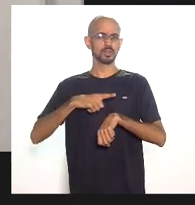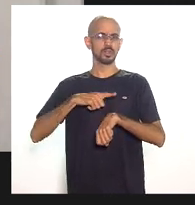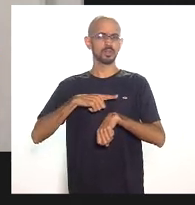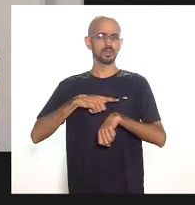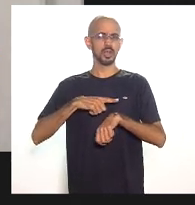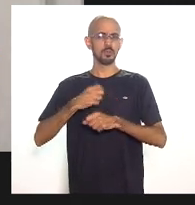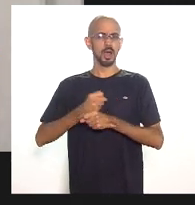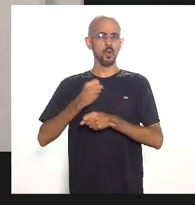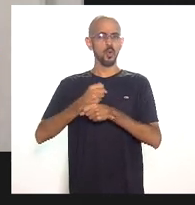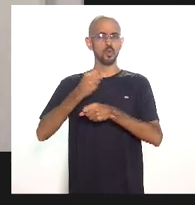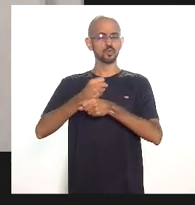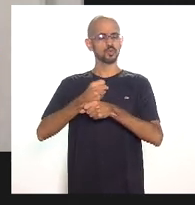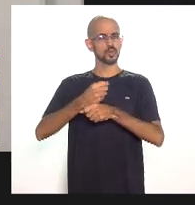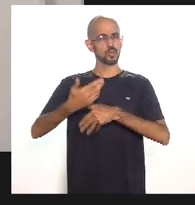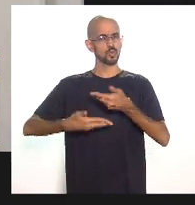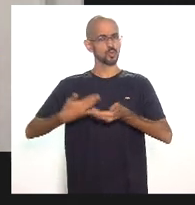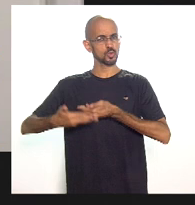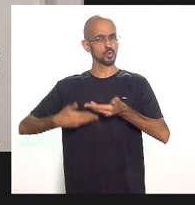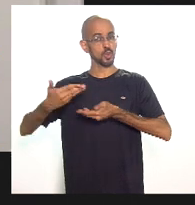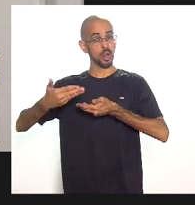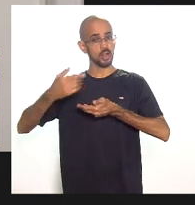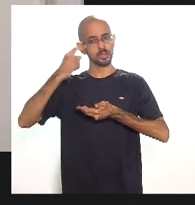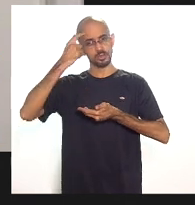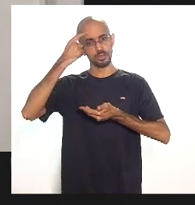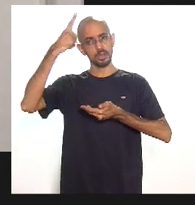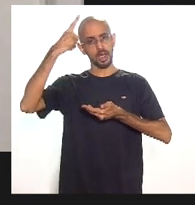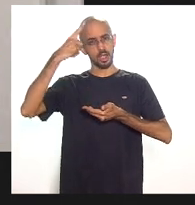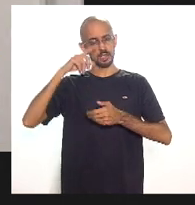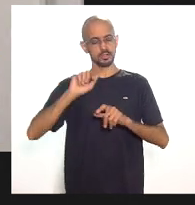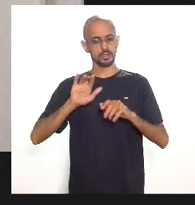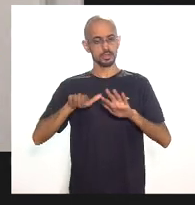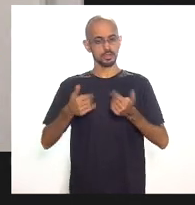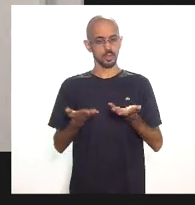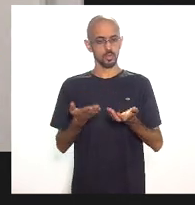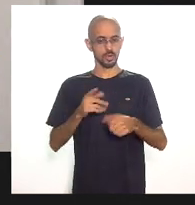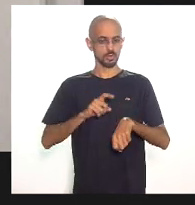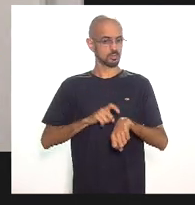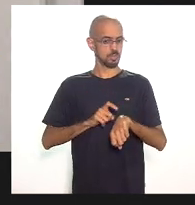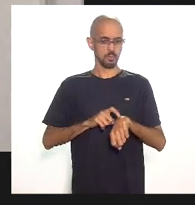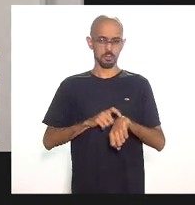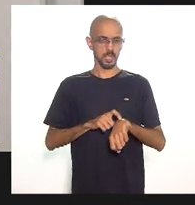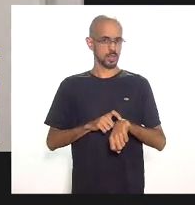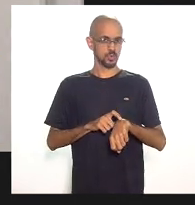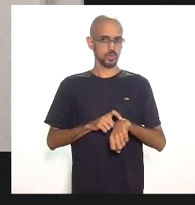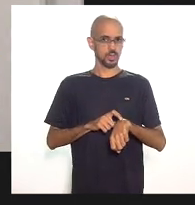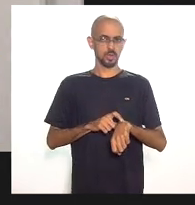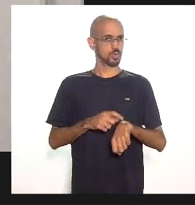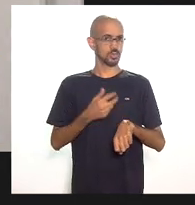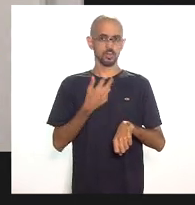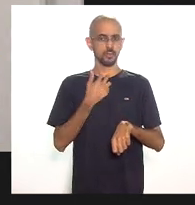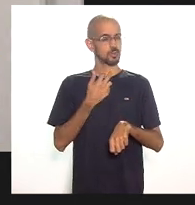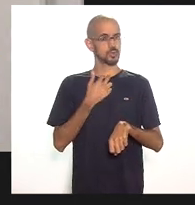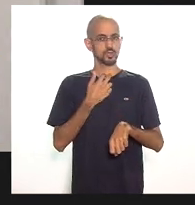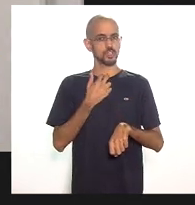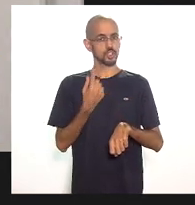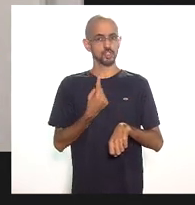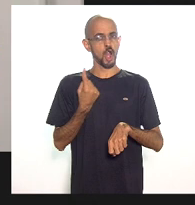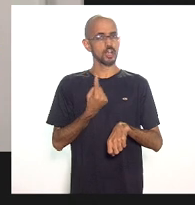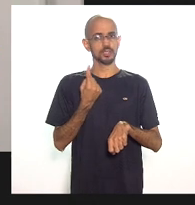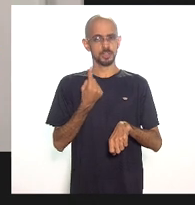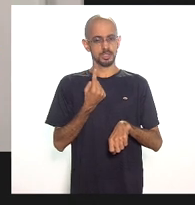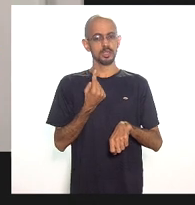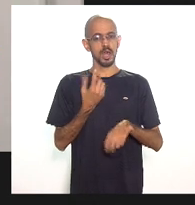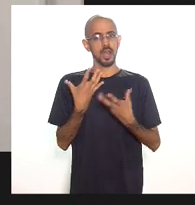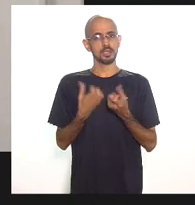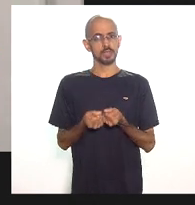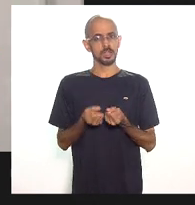colegiada, uma troca de ideias. Então, naquele momento, eu não poderia deliberar sozinha, apesar da